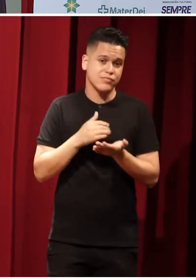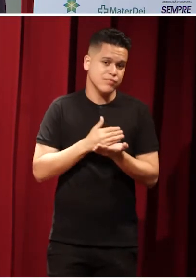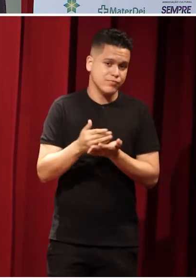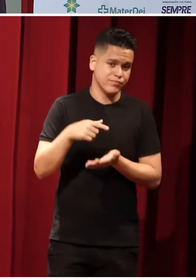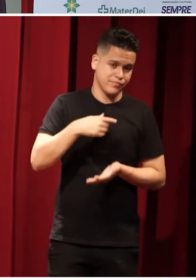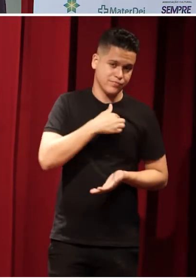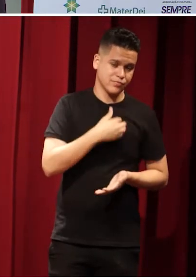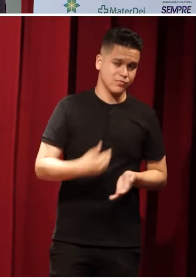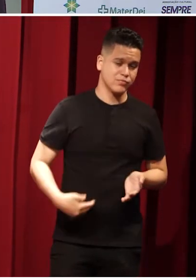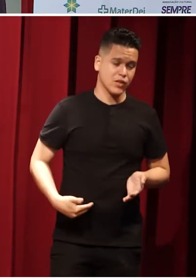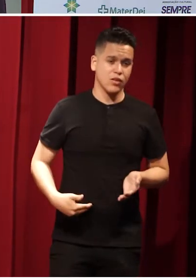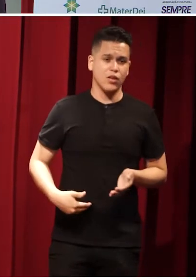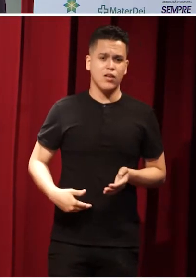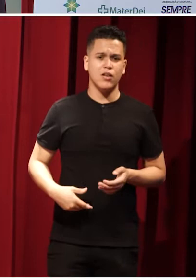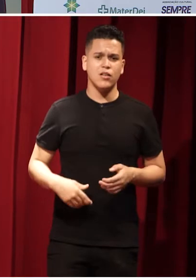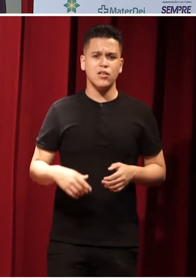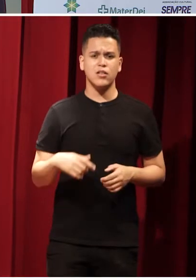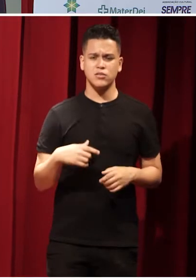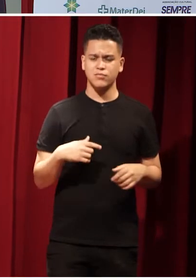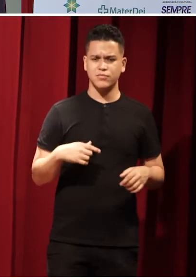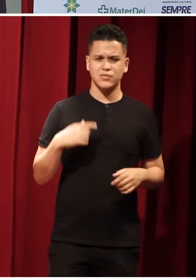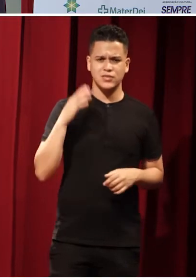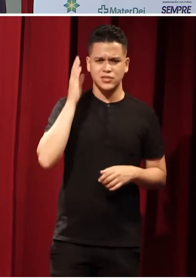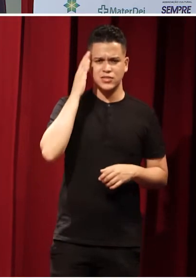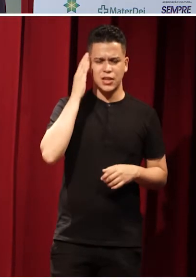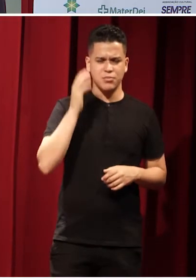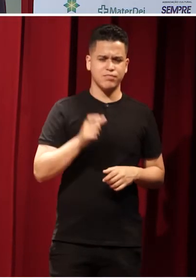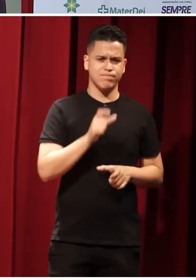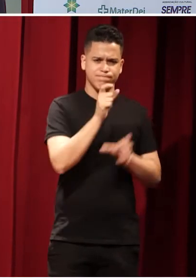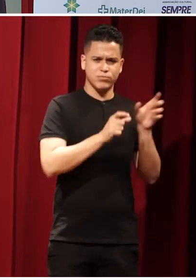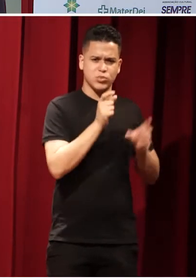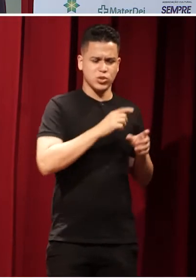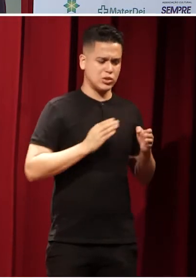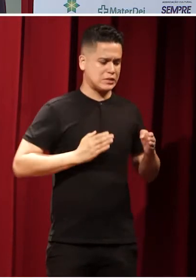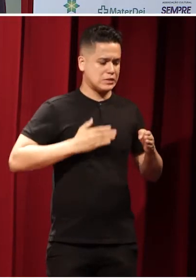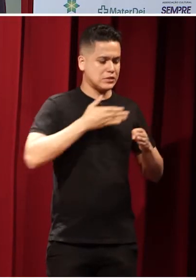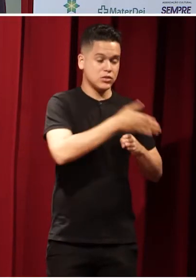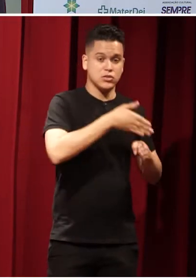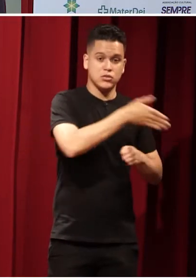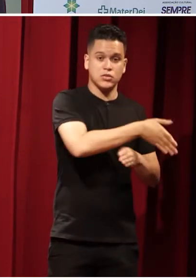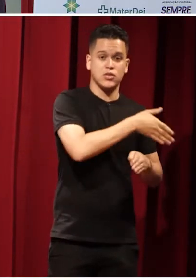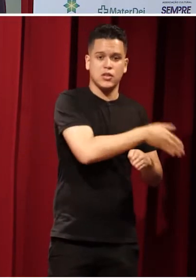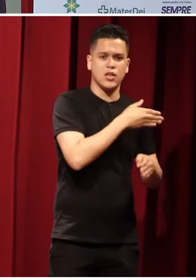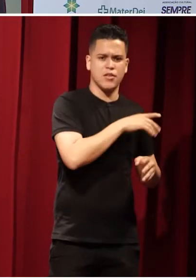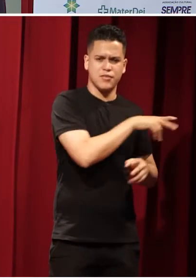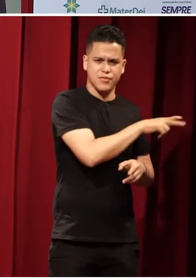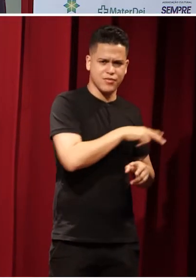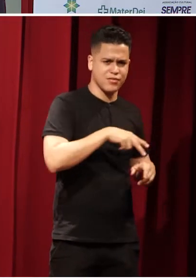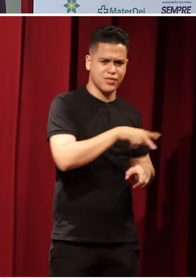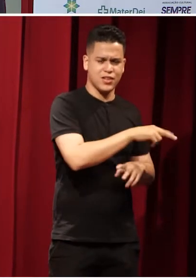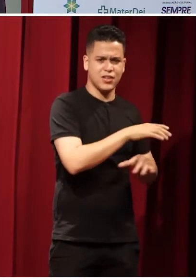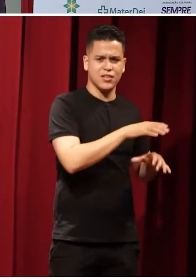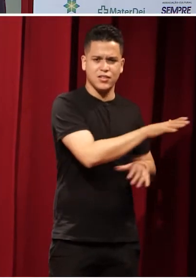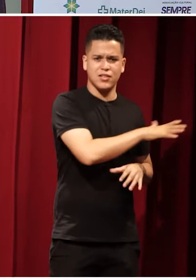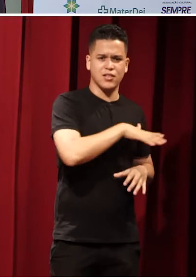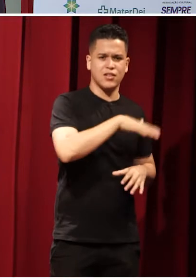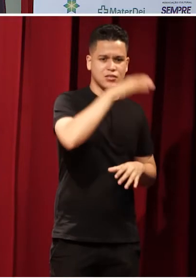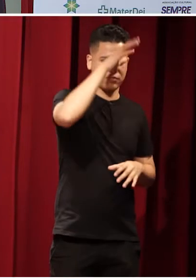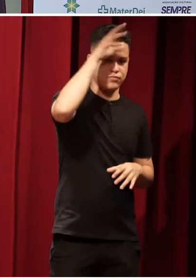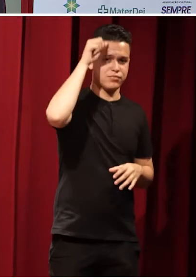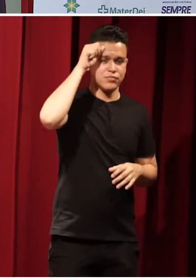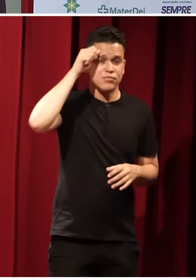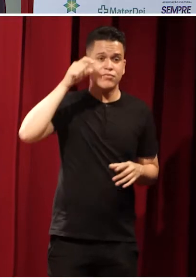de terras em unidades de conservação em áreas protegidas eram relativamente em